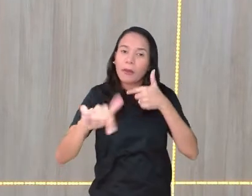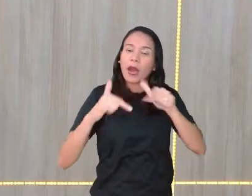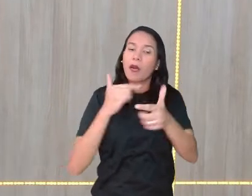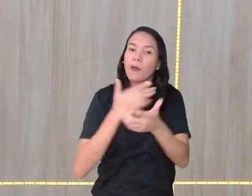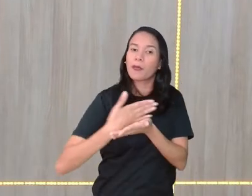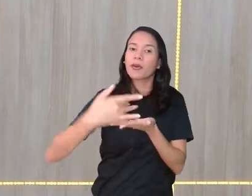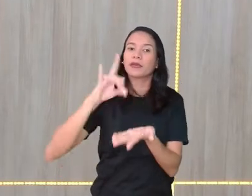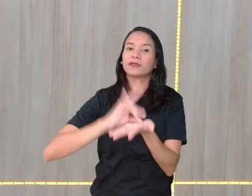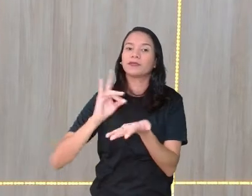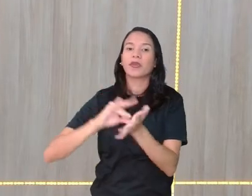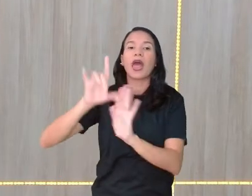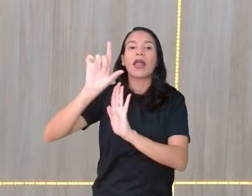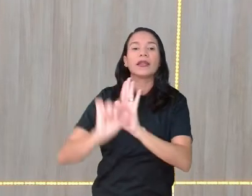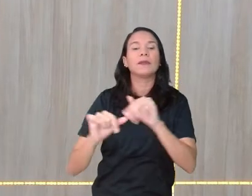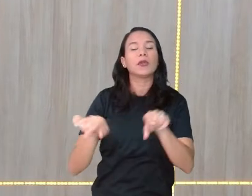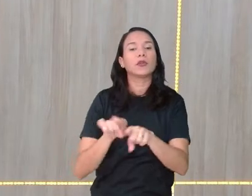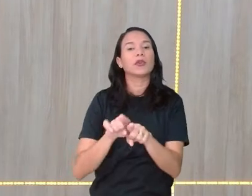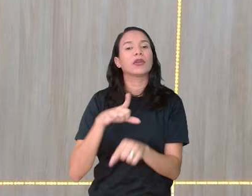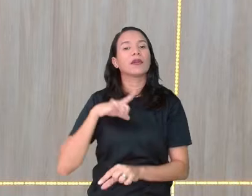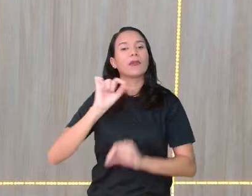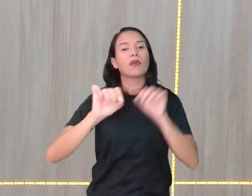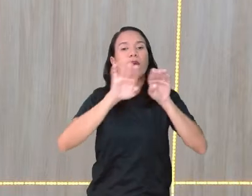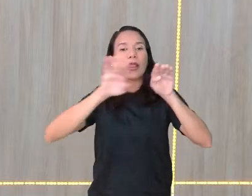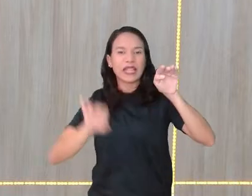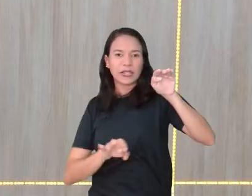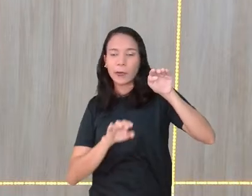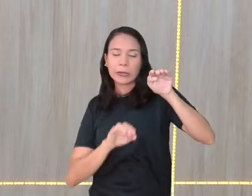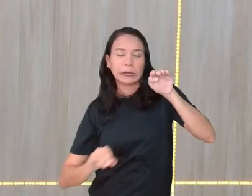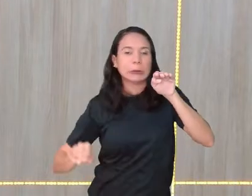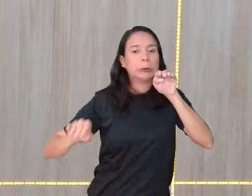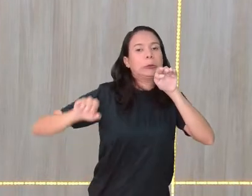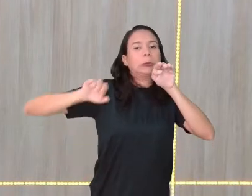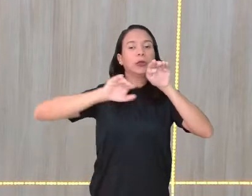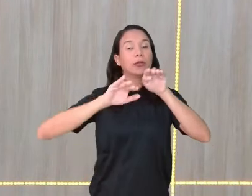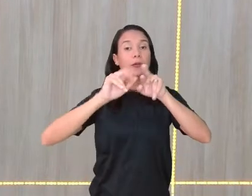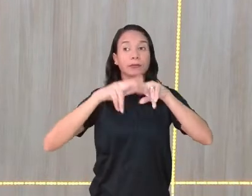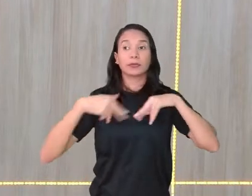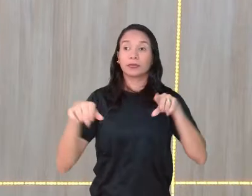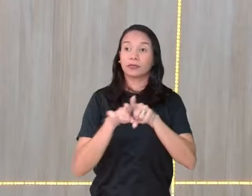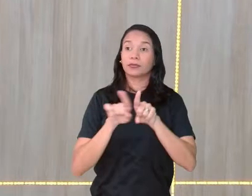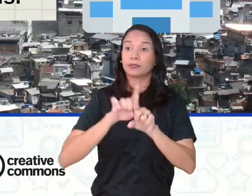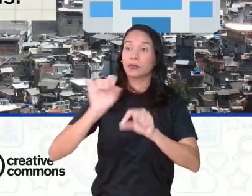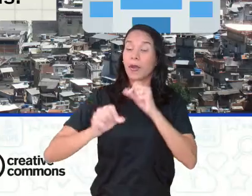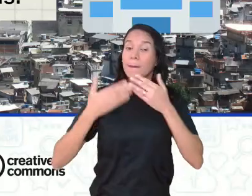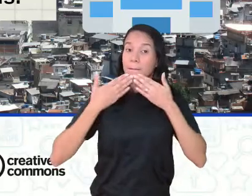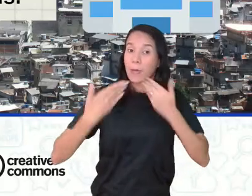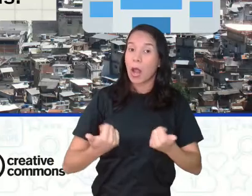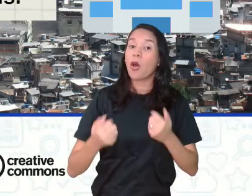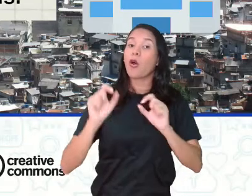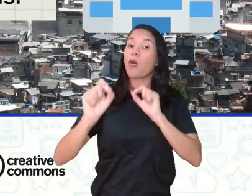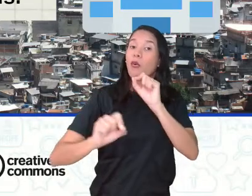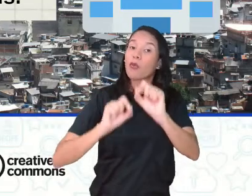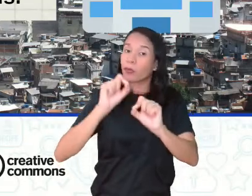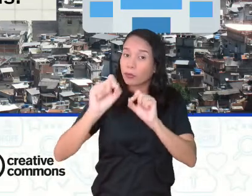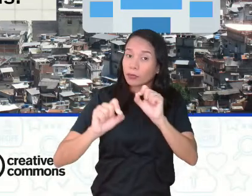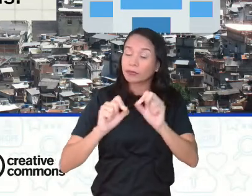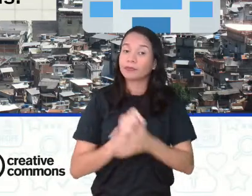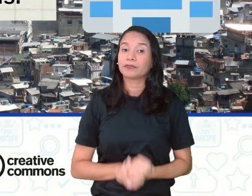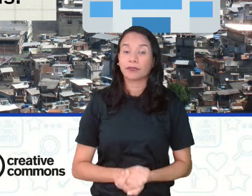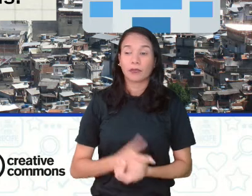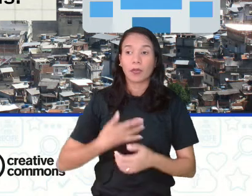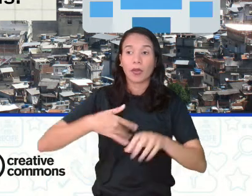começar a diminuir essas desigualdades. Além disso, o que, Billy Paul? Melhorar o que? O sistema